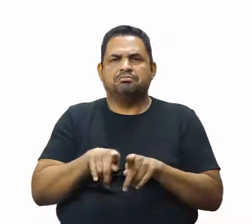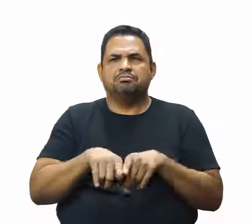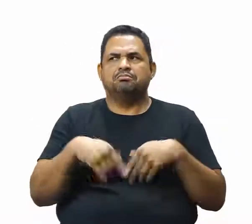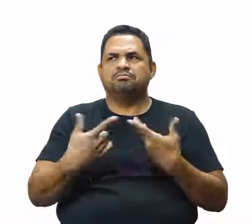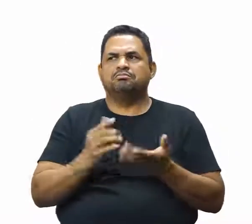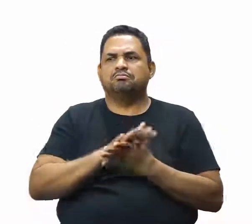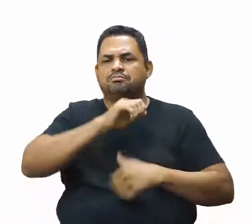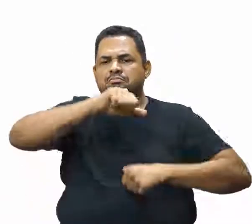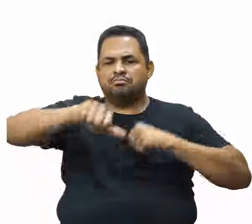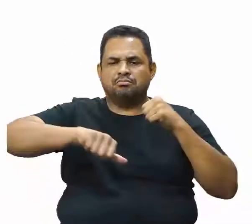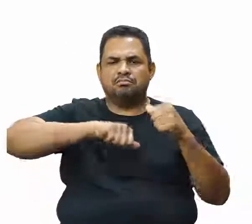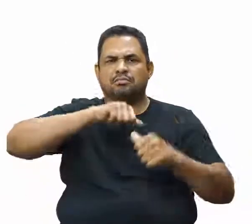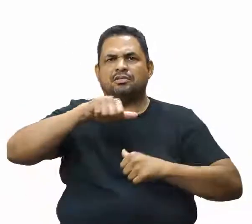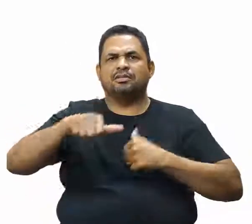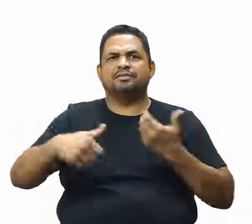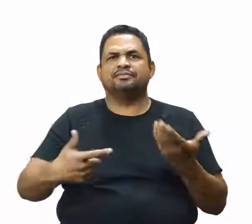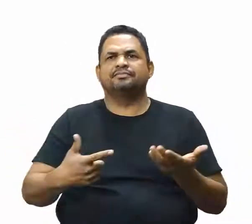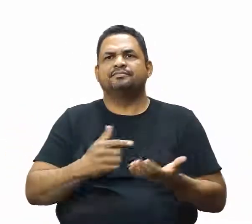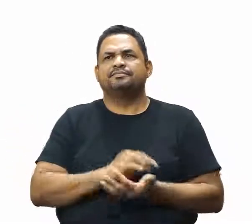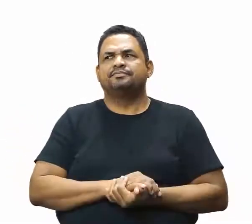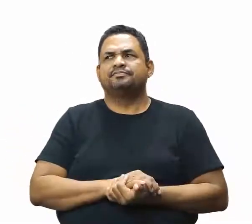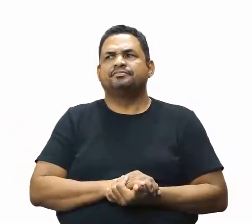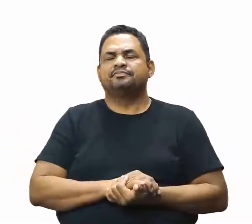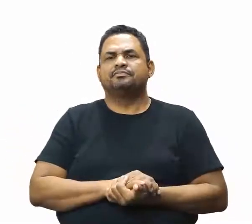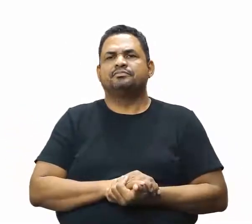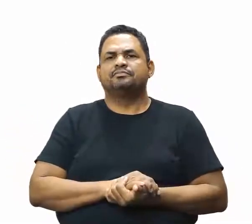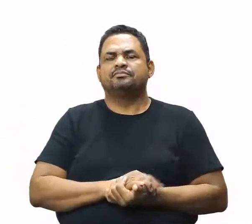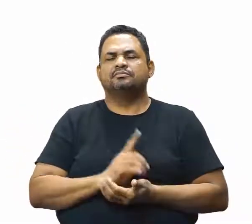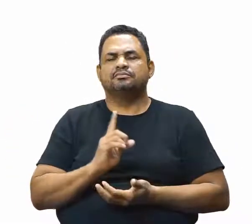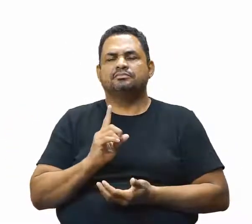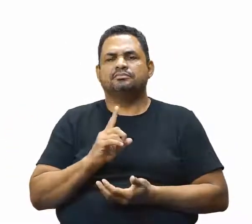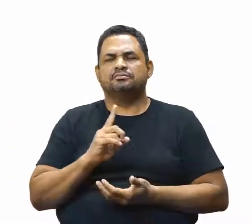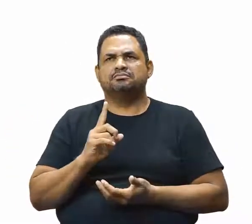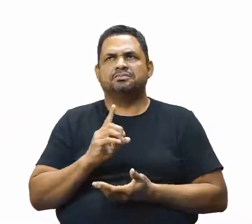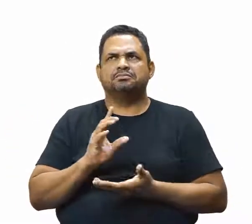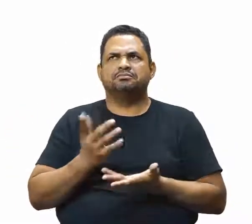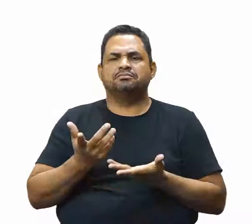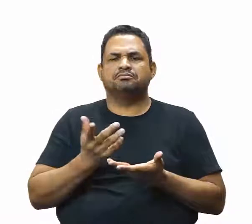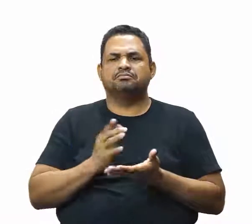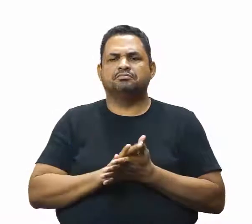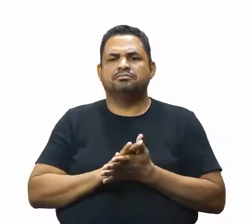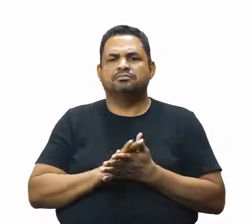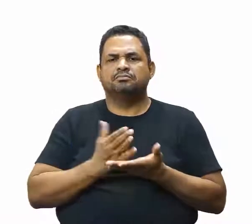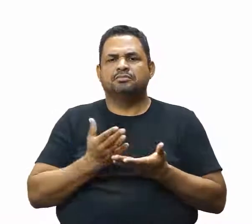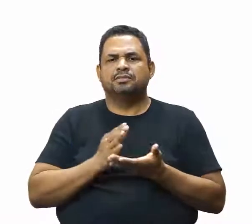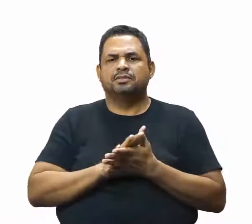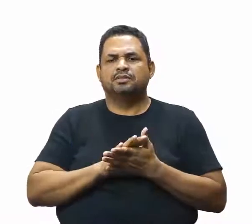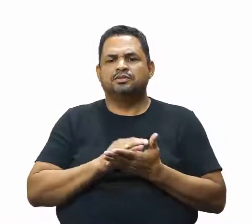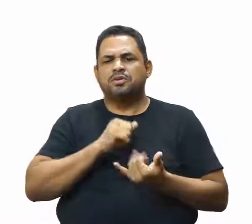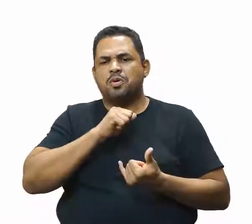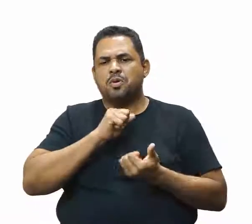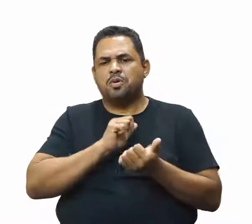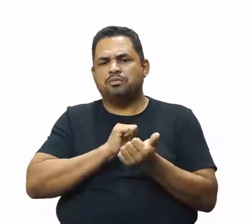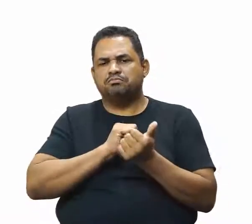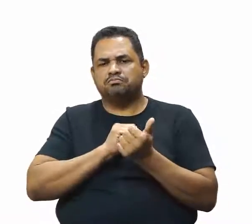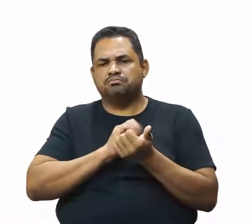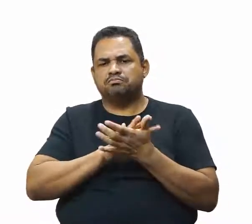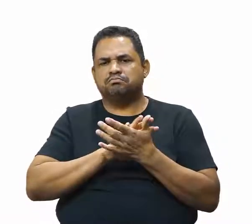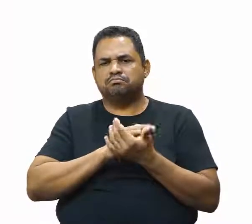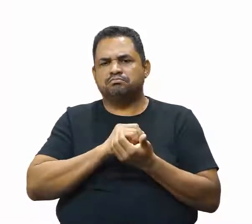são transformados não só em jogos, né, para